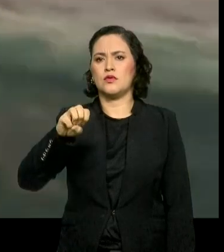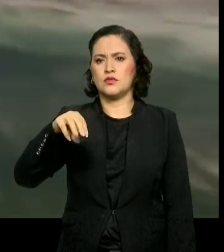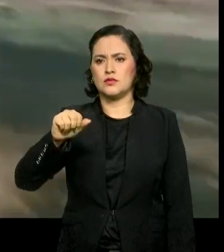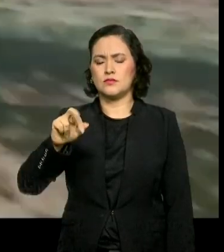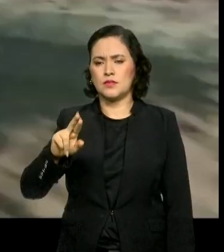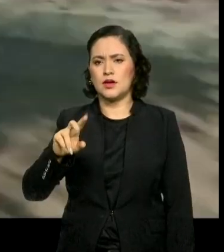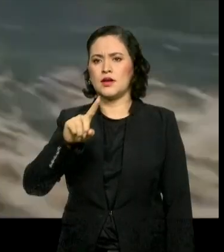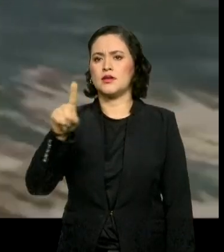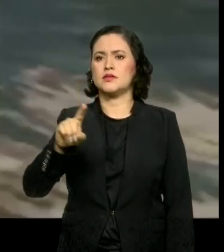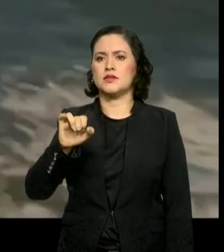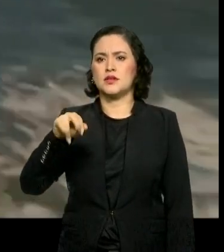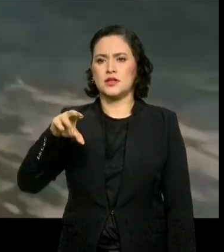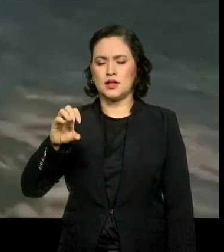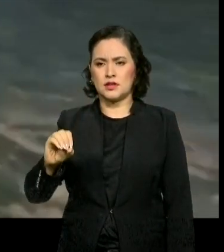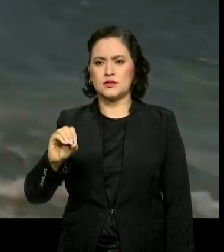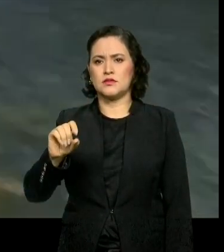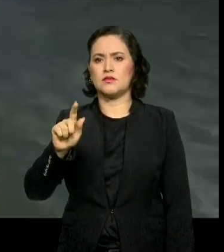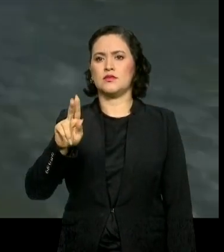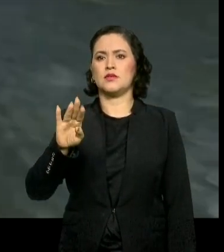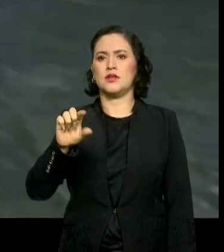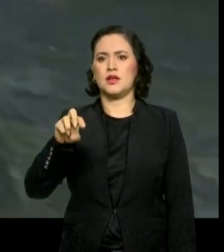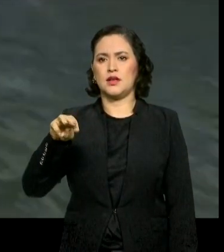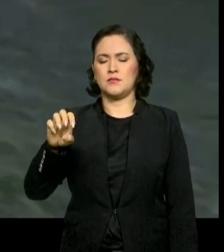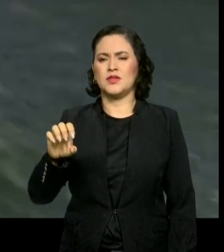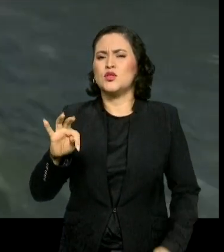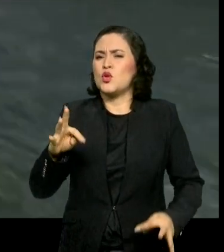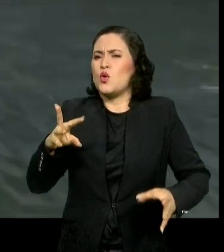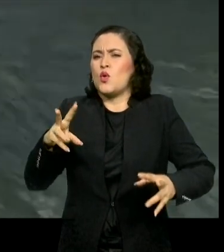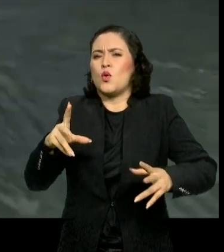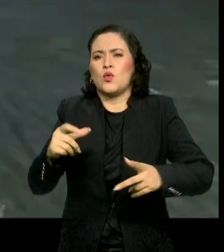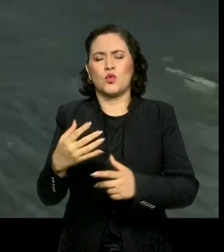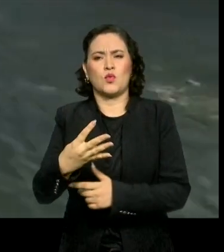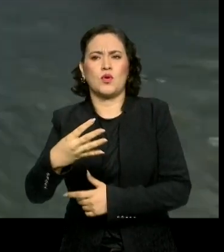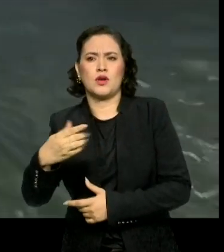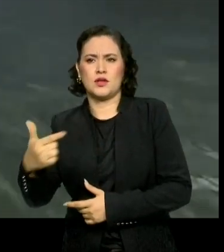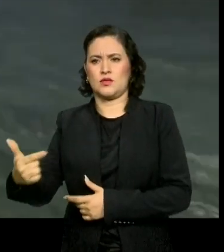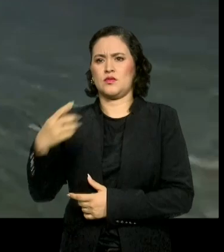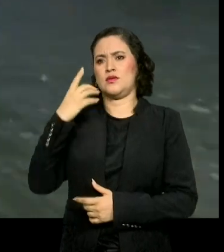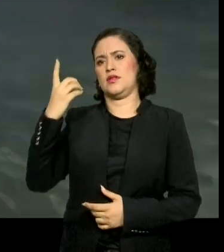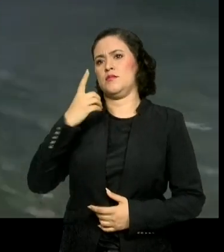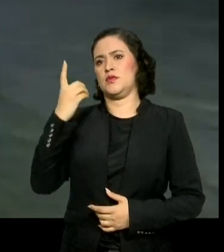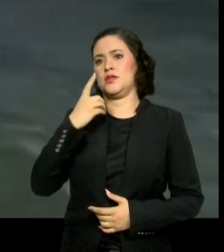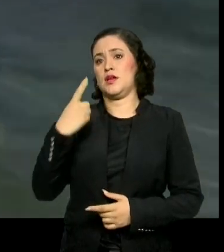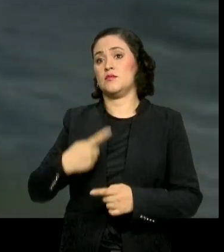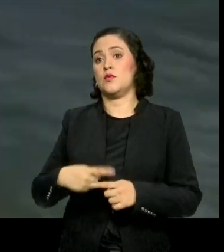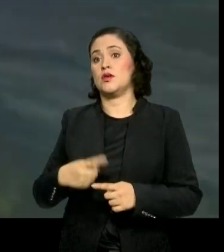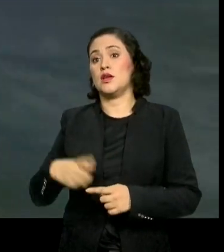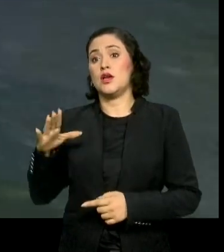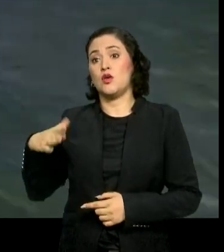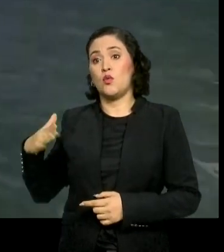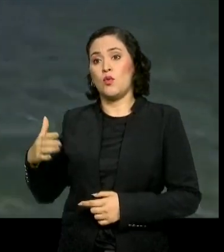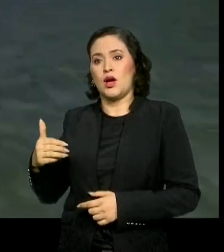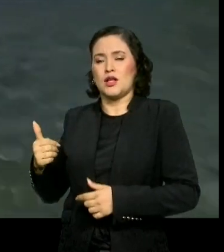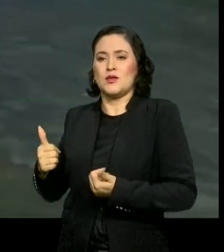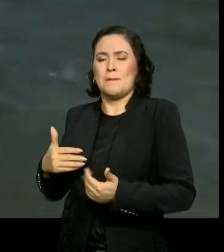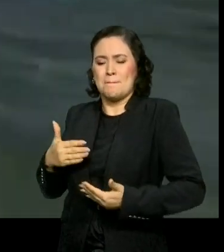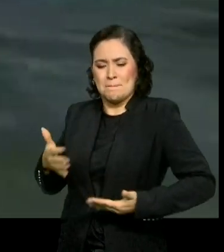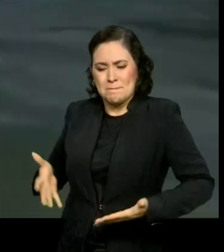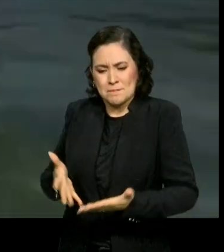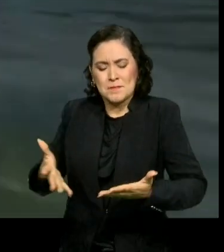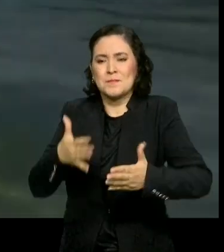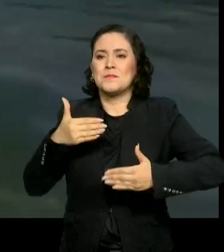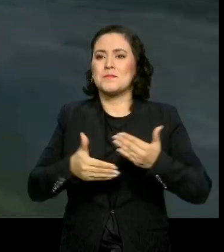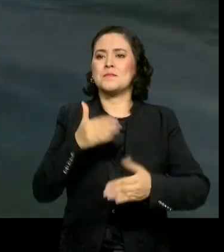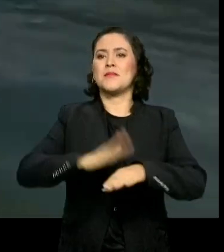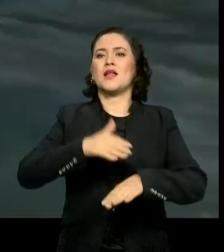Guilherme Paes e todos os 42, porque quando é benefício para o Maranhão, o parlamento maranhense está junto em